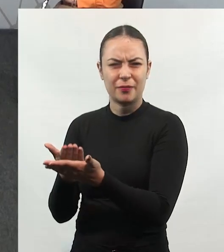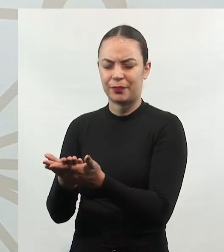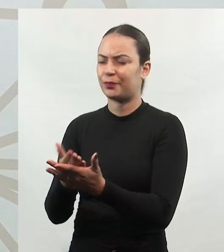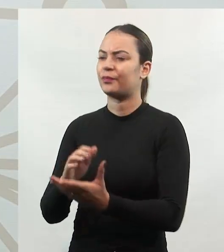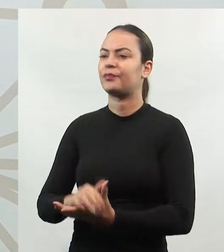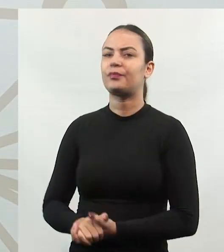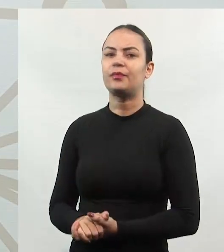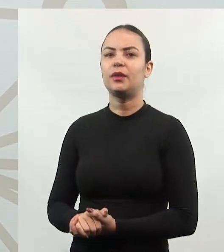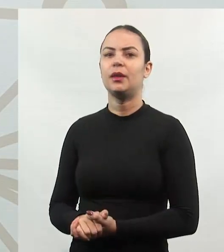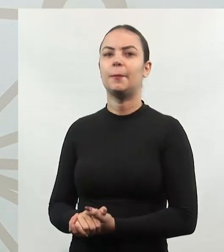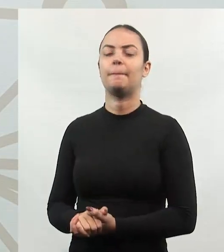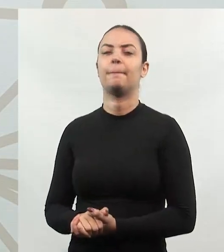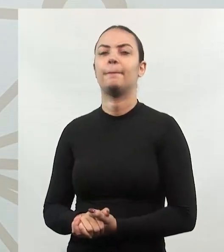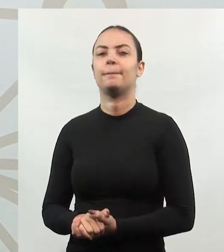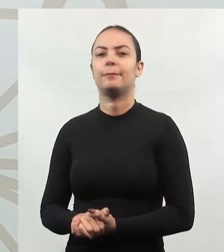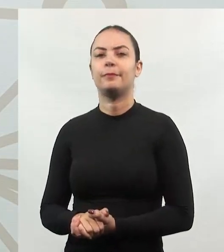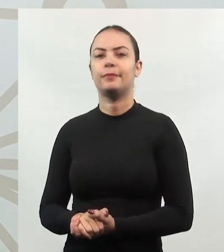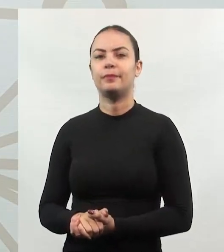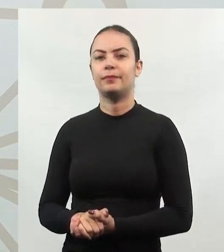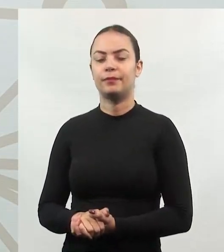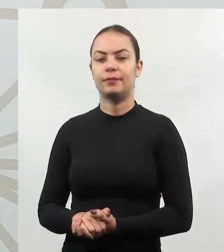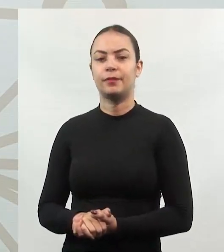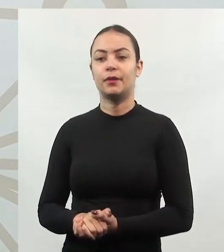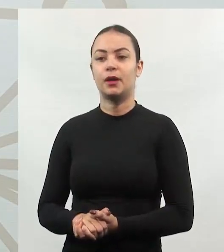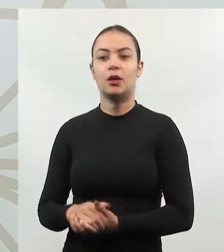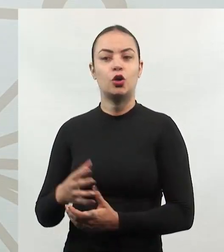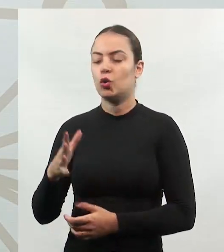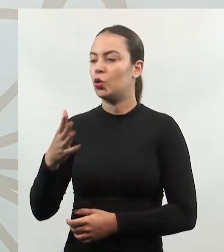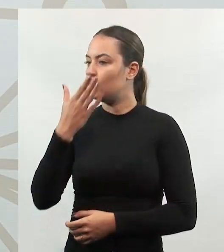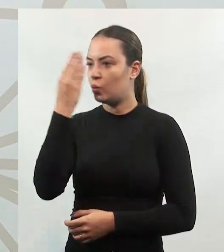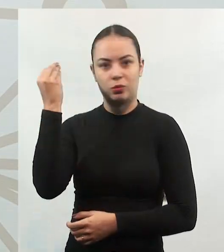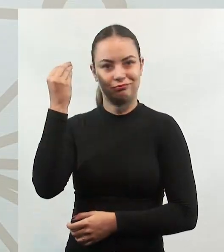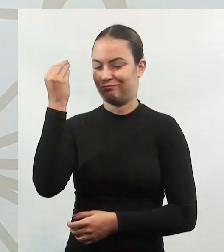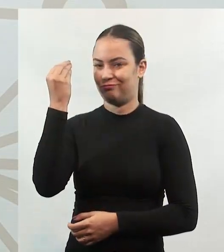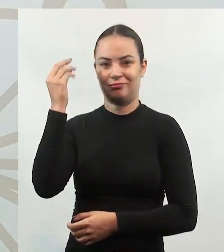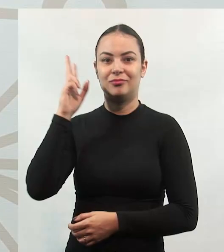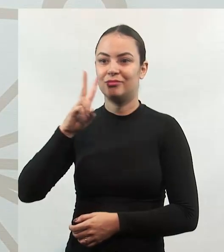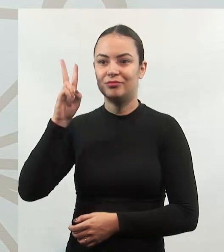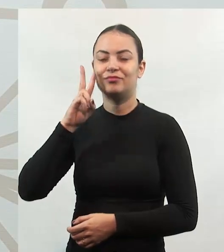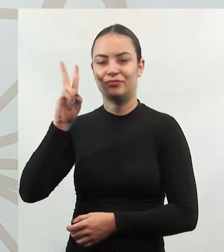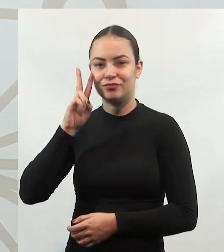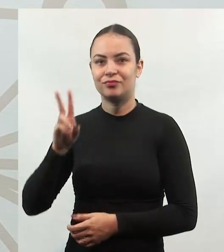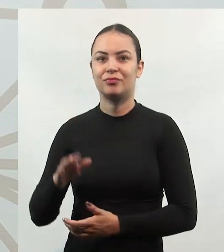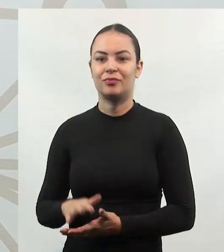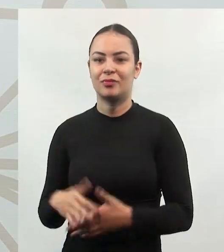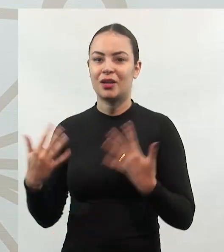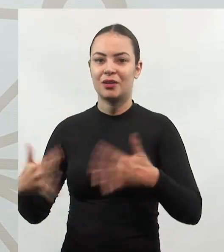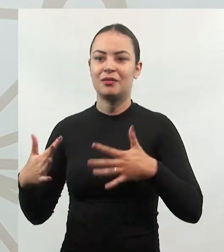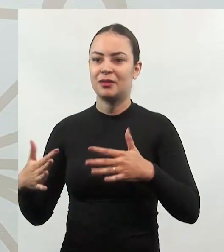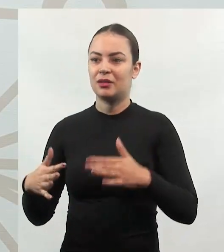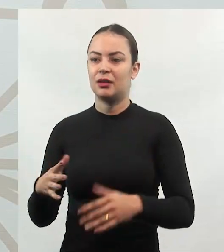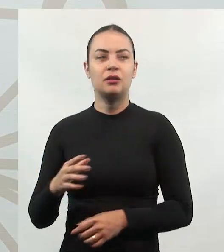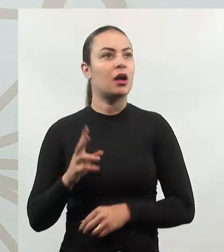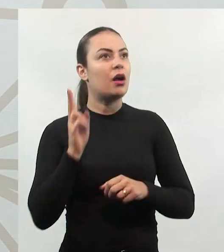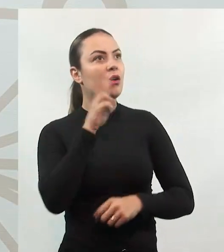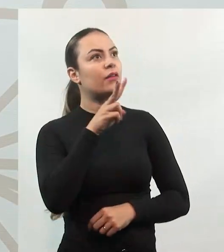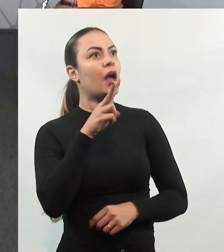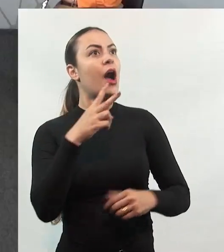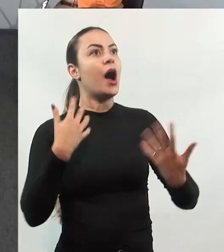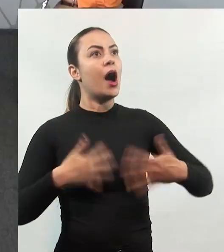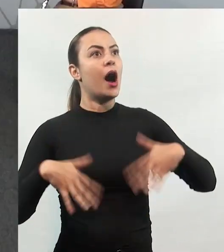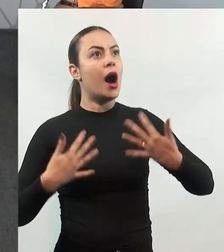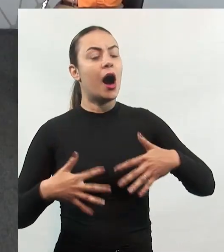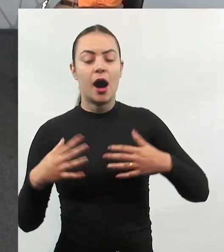entrou num prédio no World Trade Center e matou um monte de gente e a torre caiu, enfim, eu lembro muito bem disso na época.